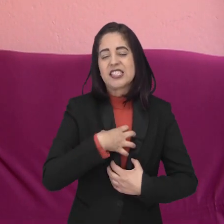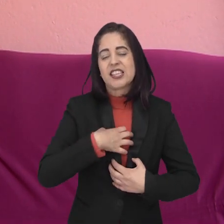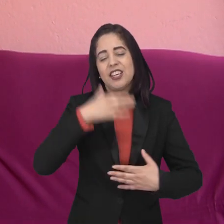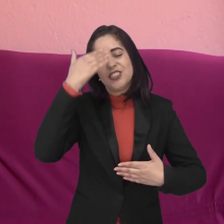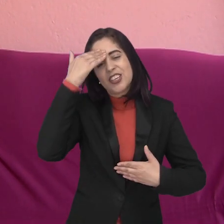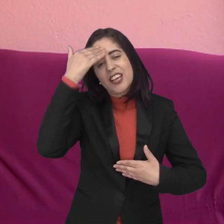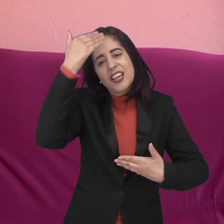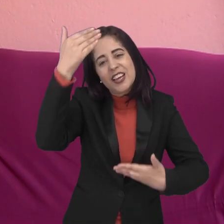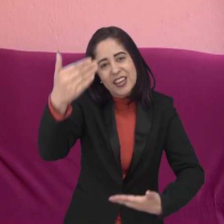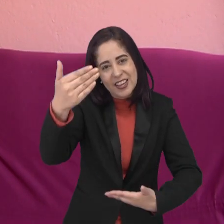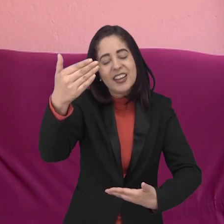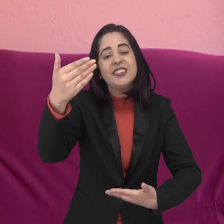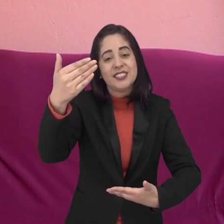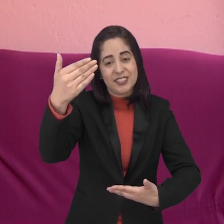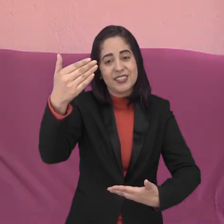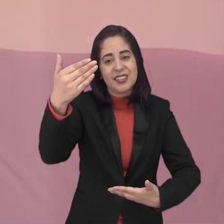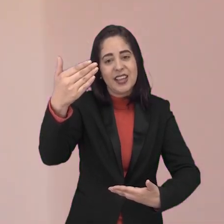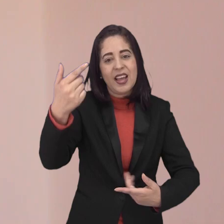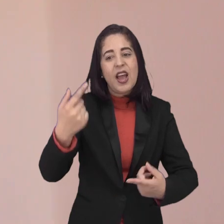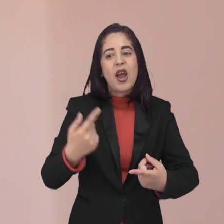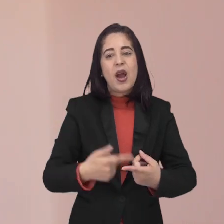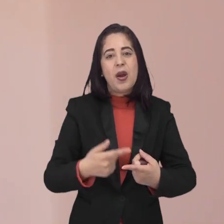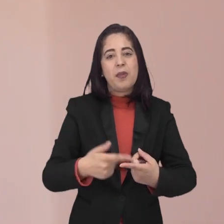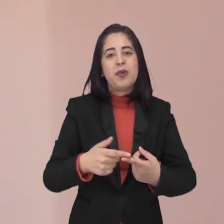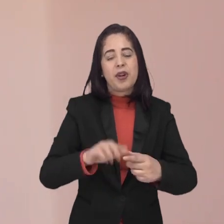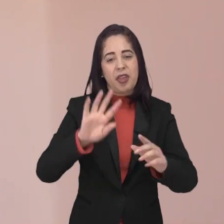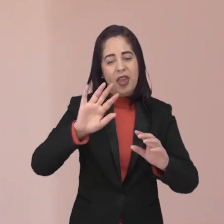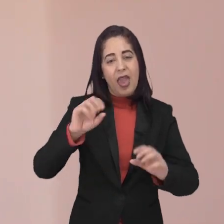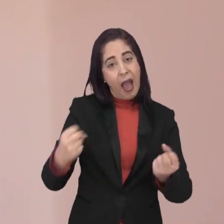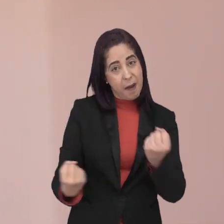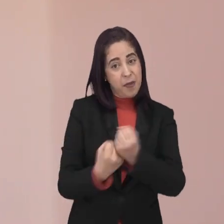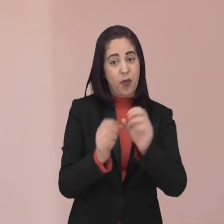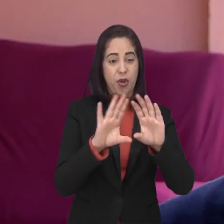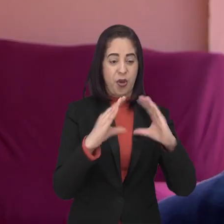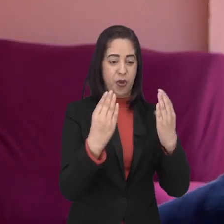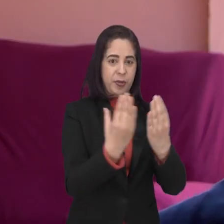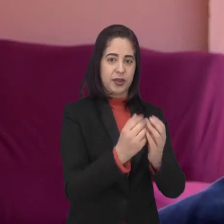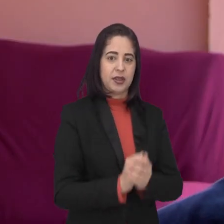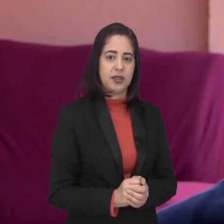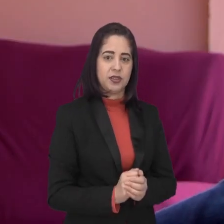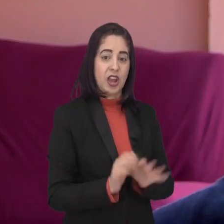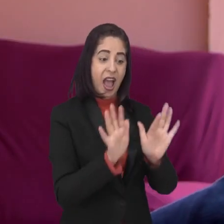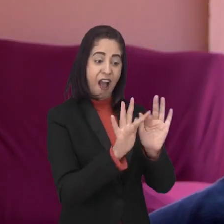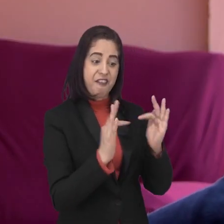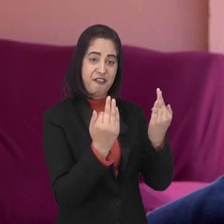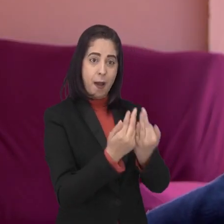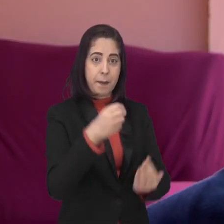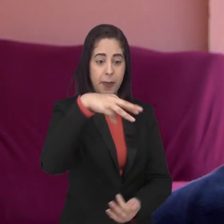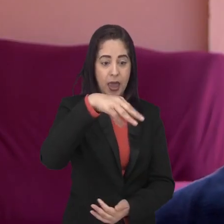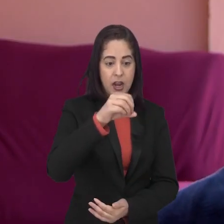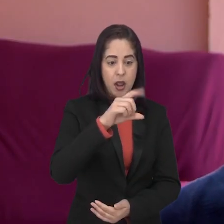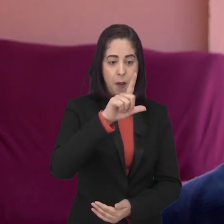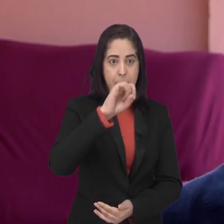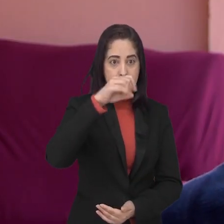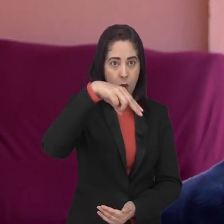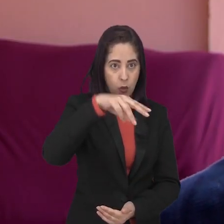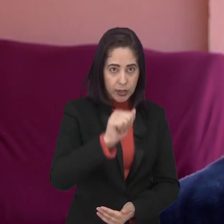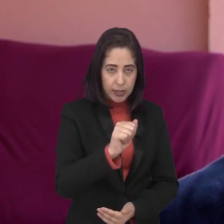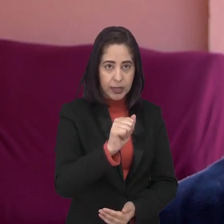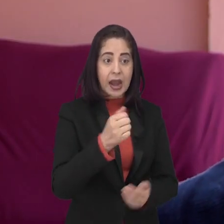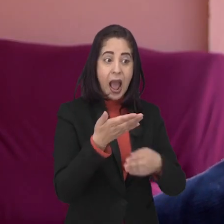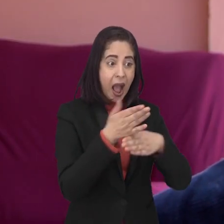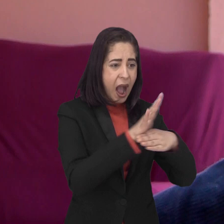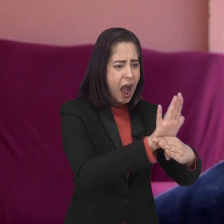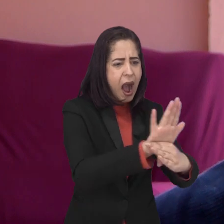à família Molina e à Helena pela entrega e apoio à comunidade. A família Molina fez muitas doações para Eugênio de